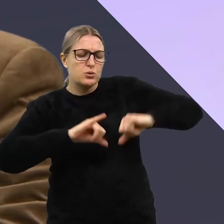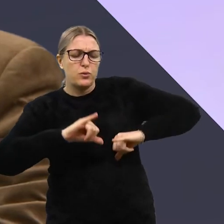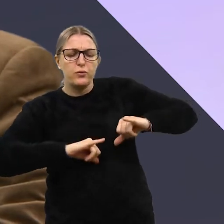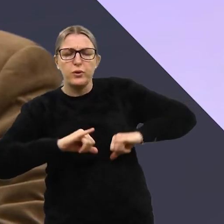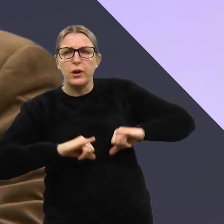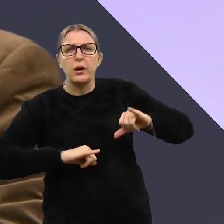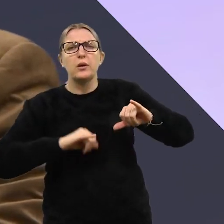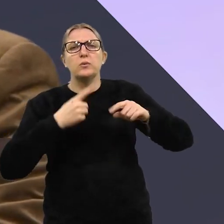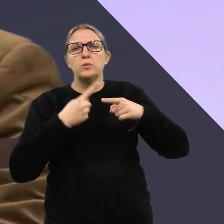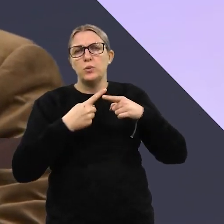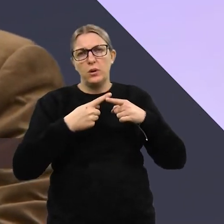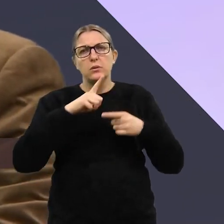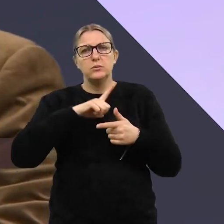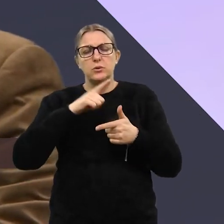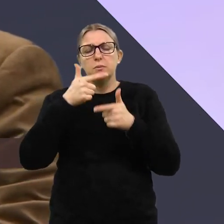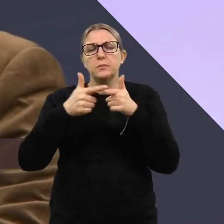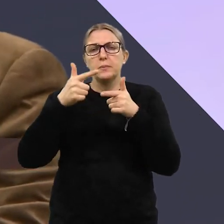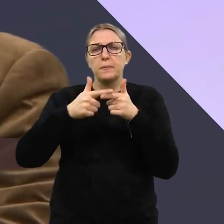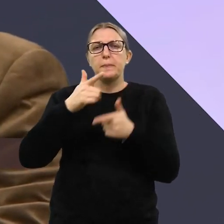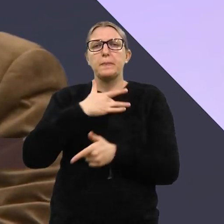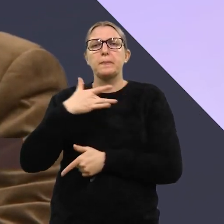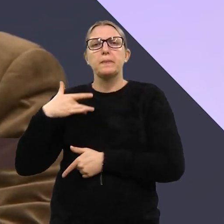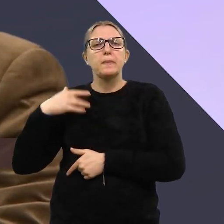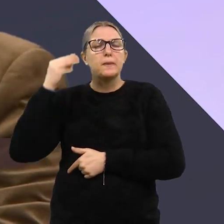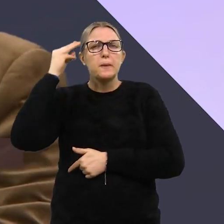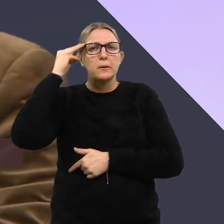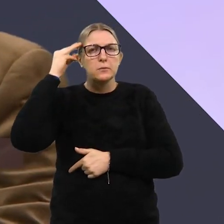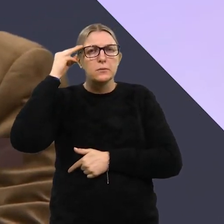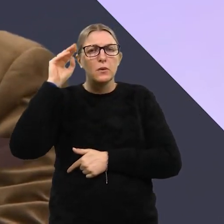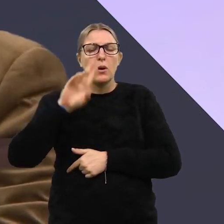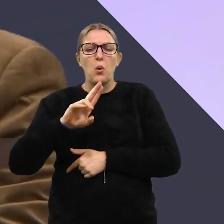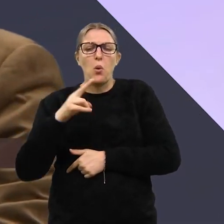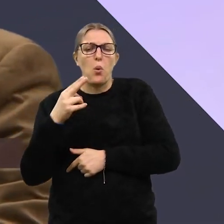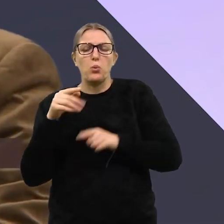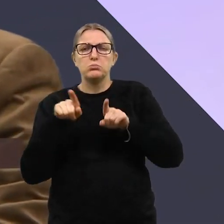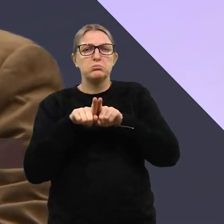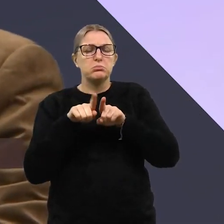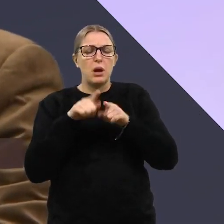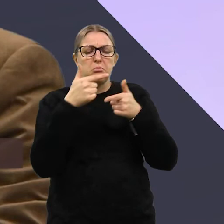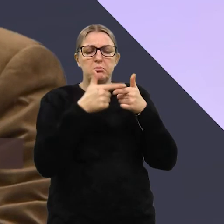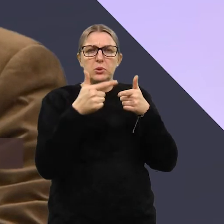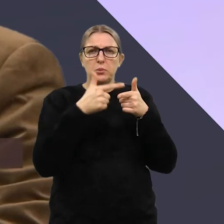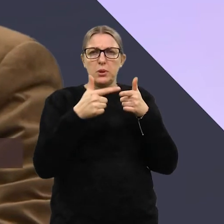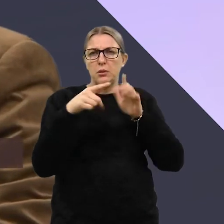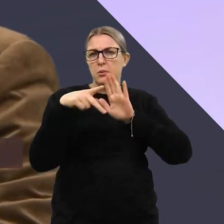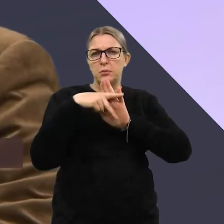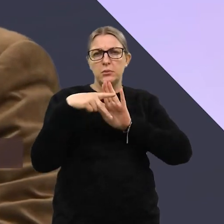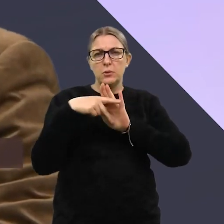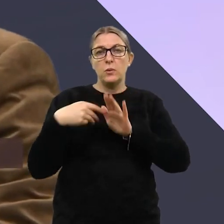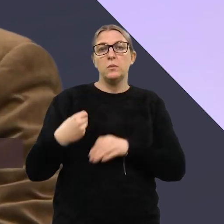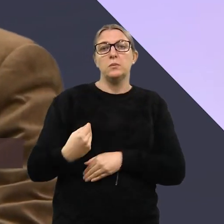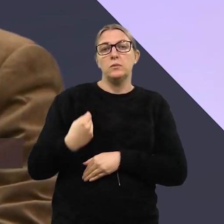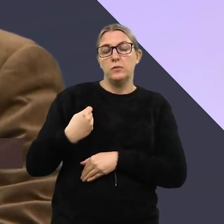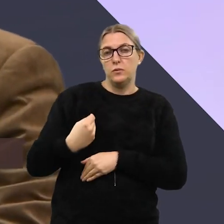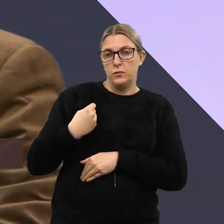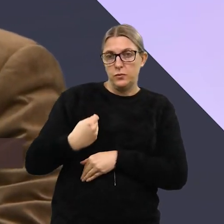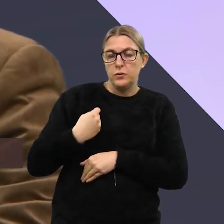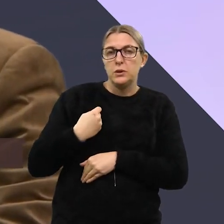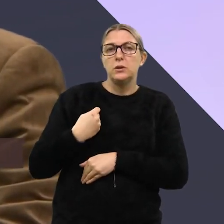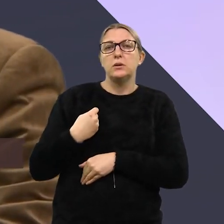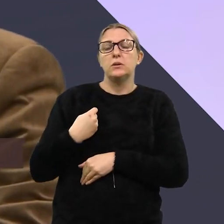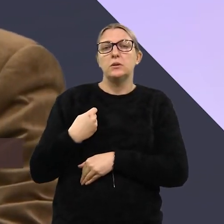por algum outro motivo, por um histórico de problemas de saúde mental, ou por alguma situação da própria vida que